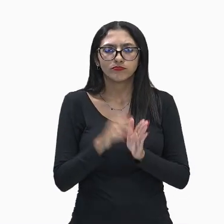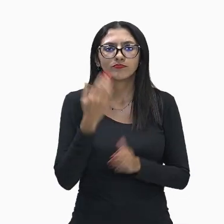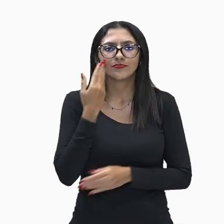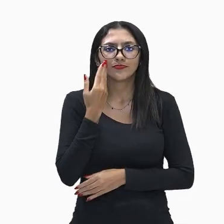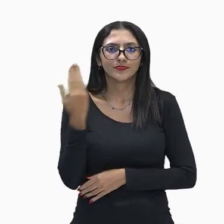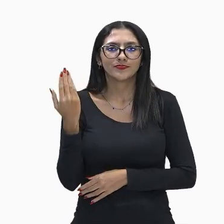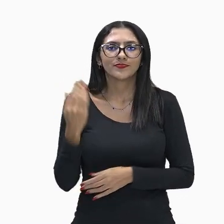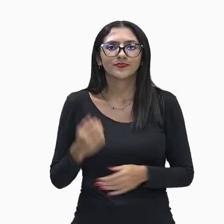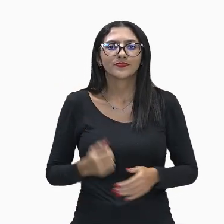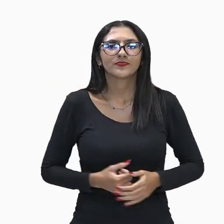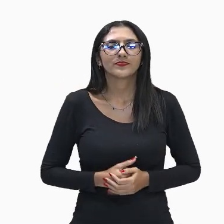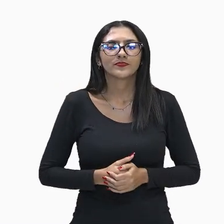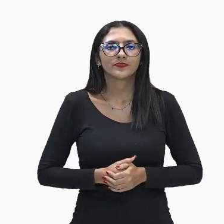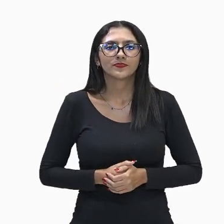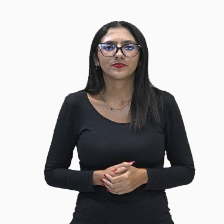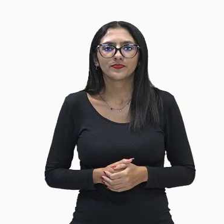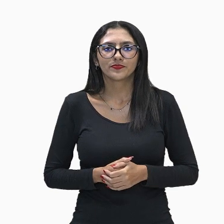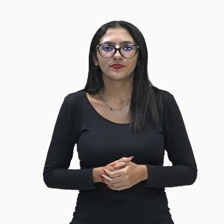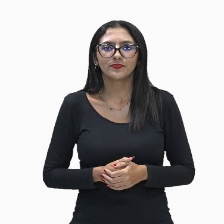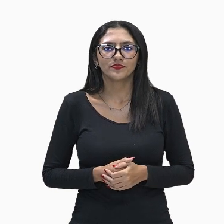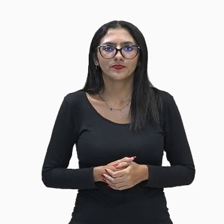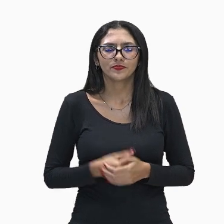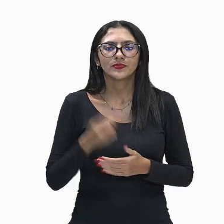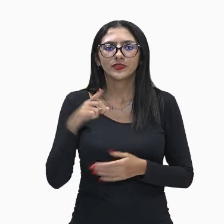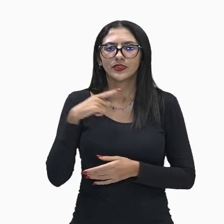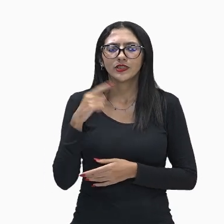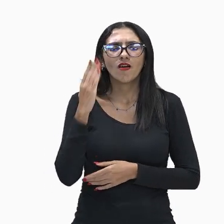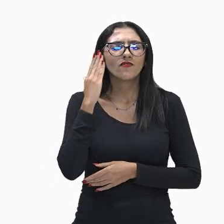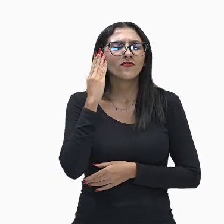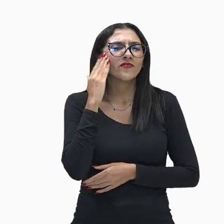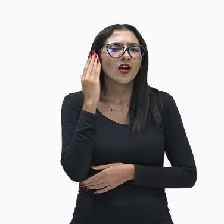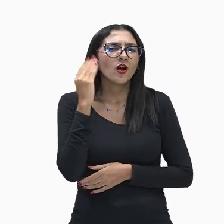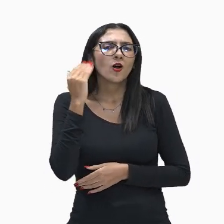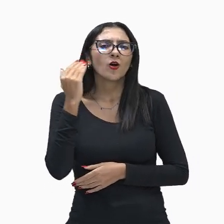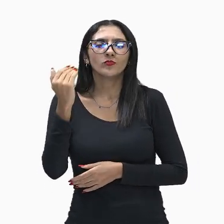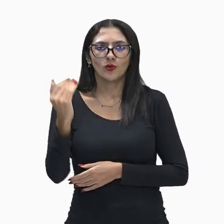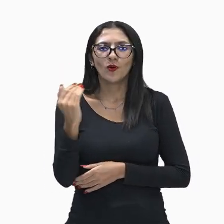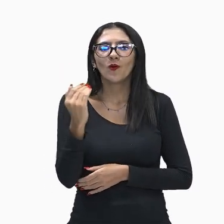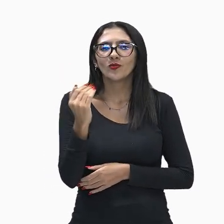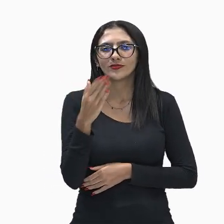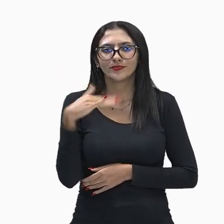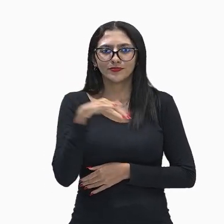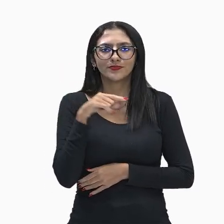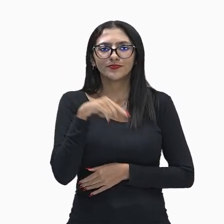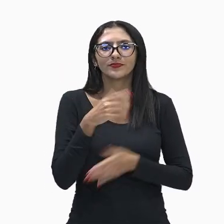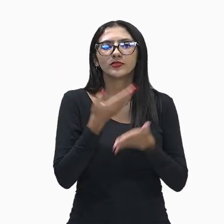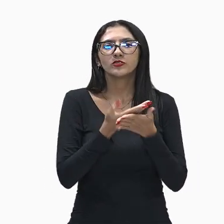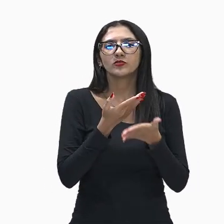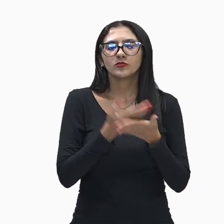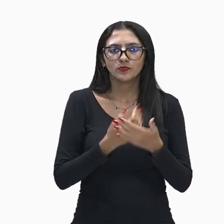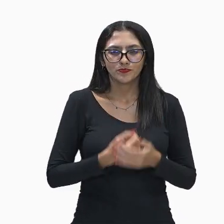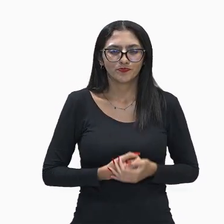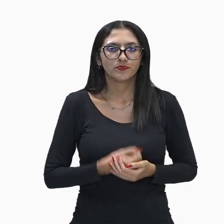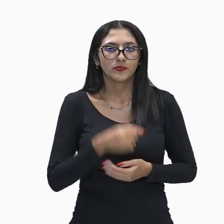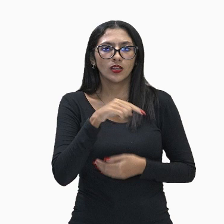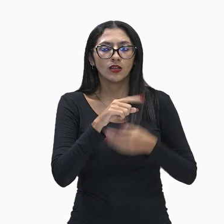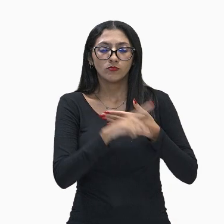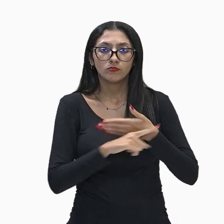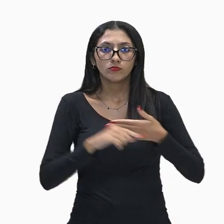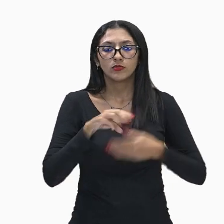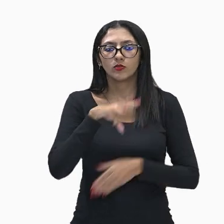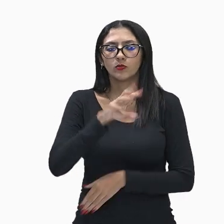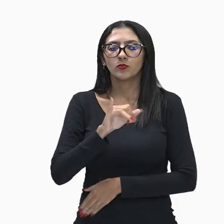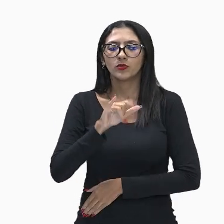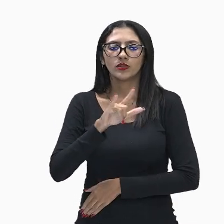aparece na cartela para nós um grande nome um referencial dentro desse desses estudos é o fisiologista norte americano